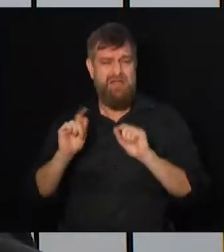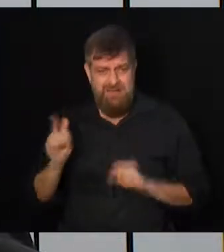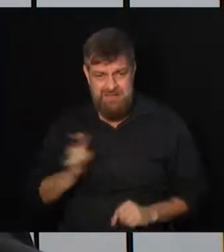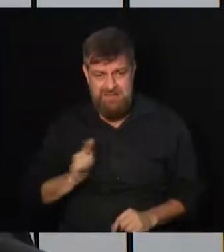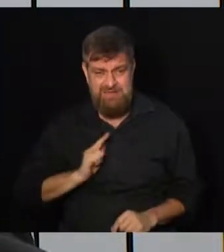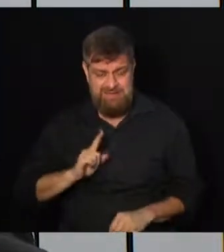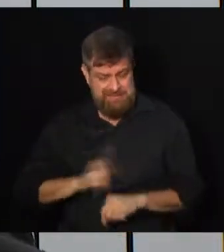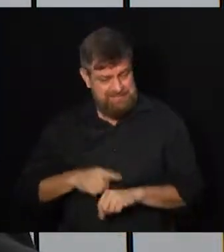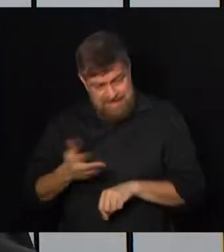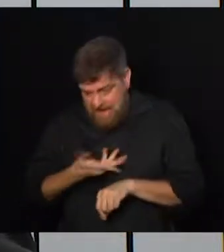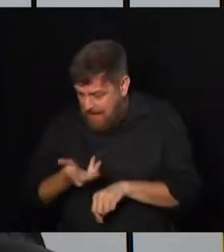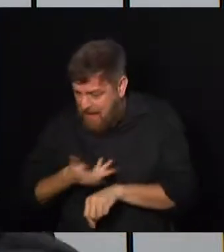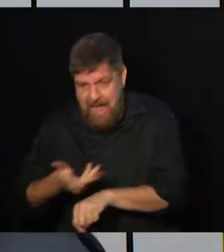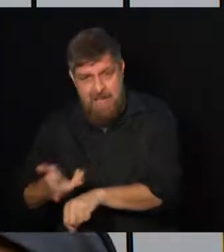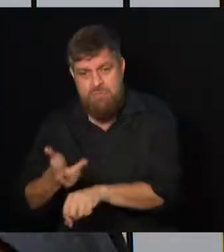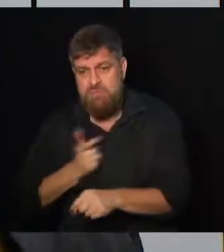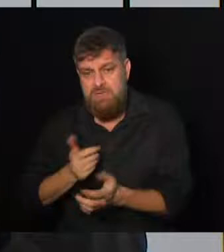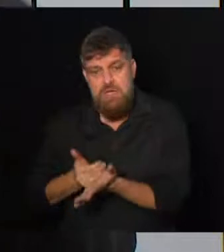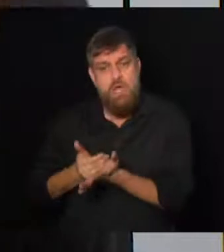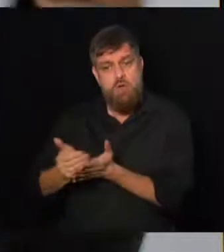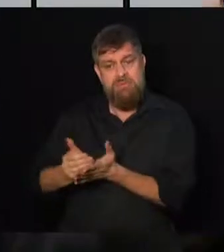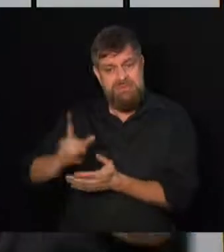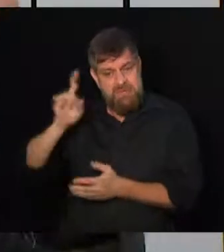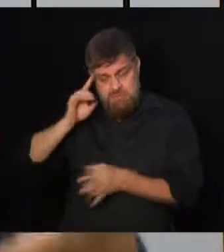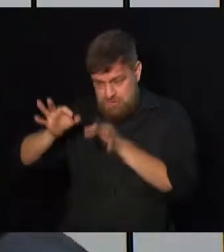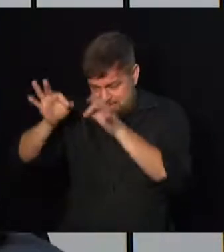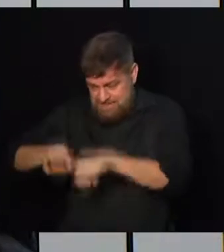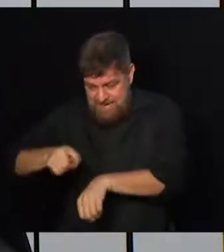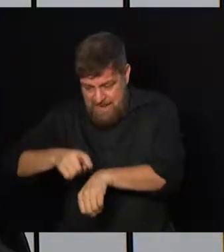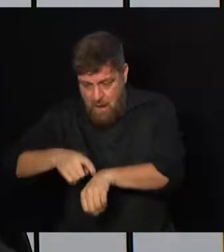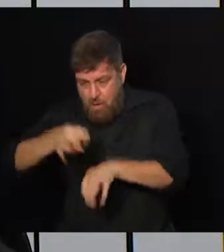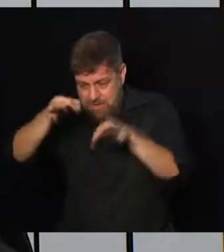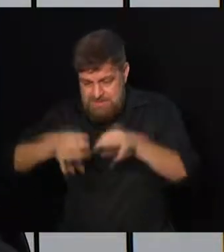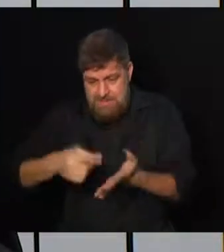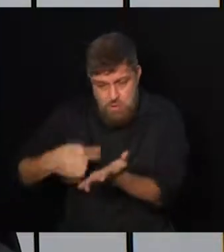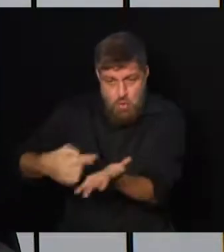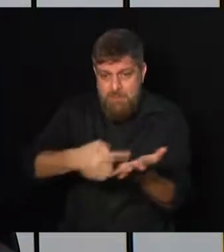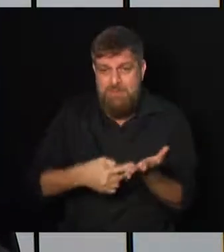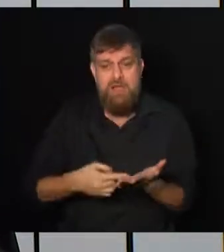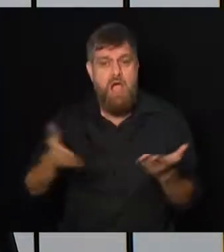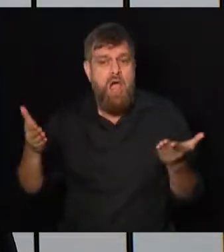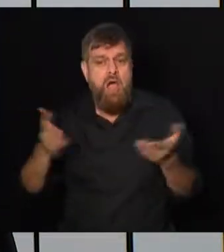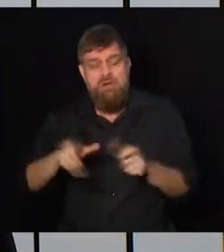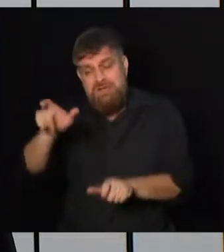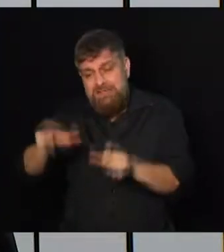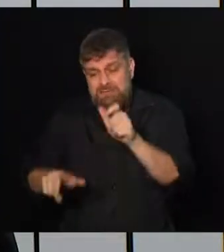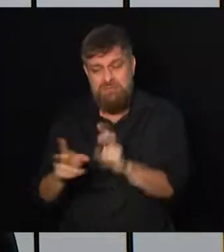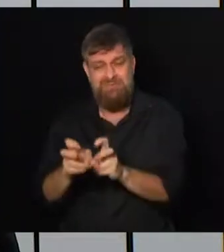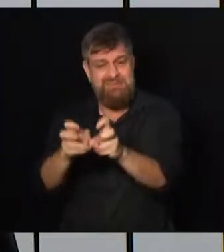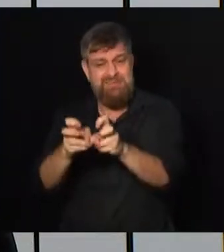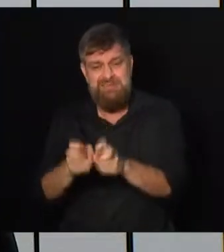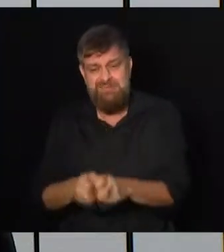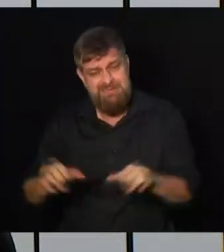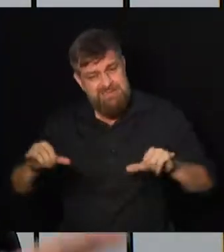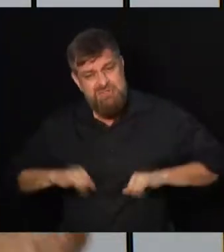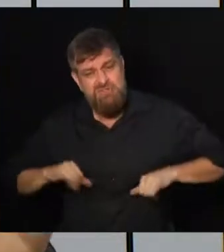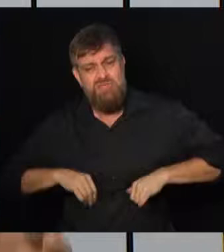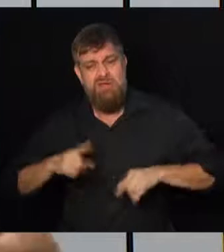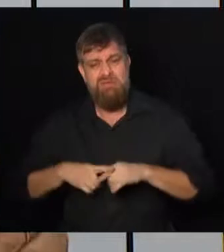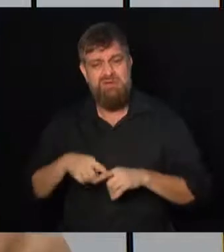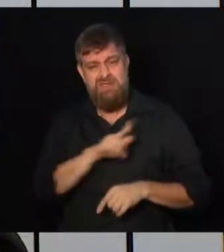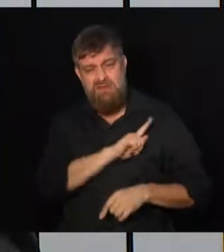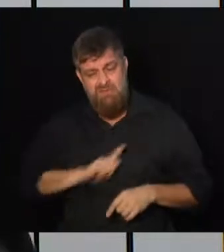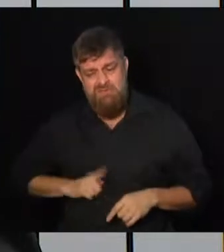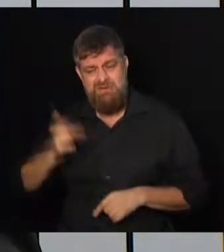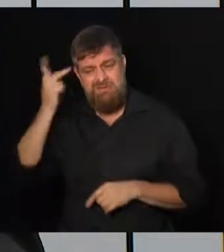tem como iniciar o dia certo, a hora certa, sei lá. E hoje sofrem com essa indefinição por parte do Estado. Agora, eu digo